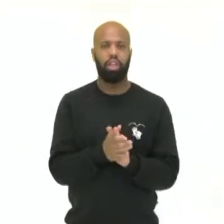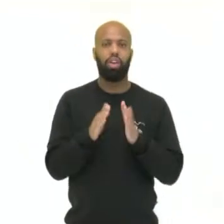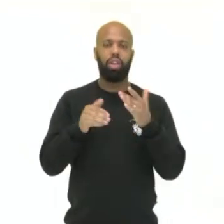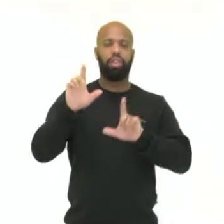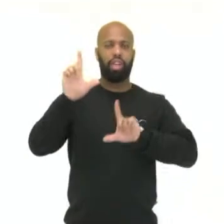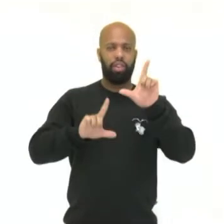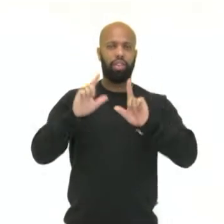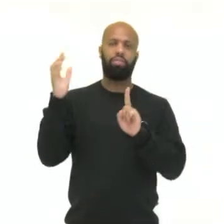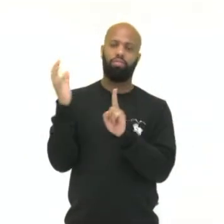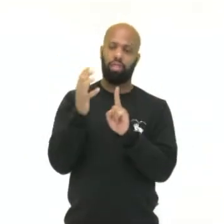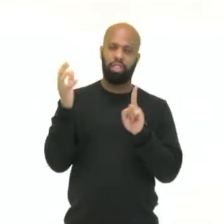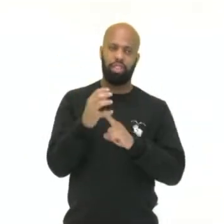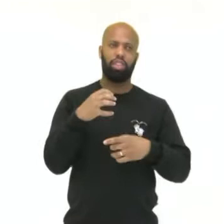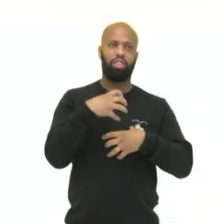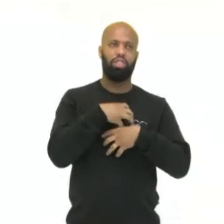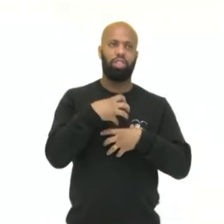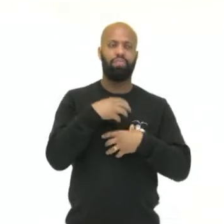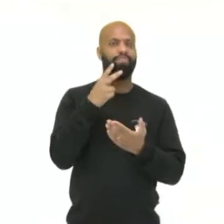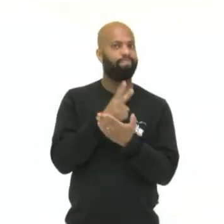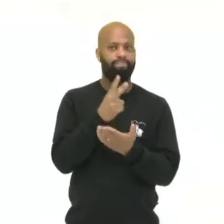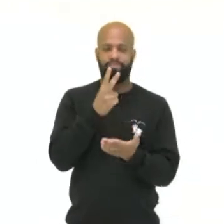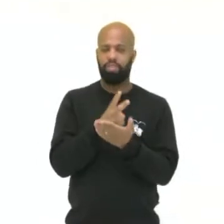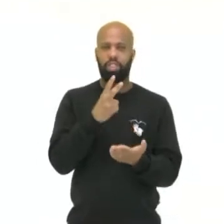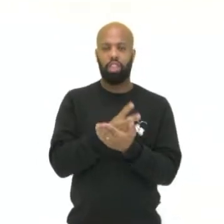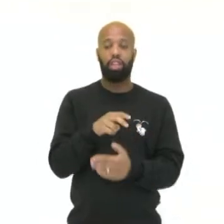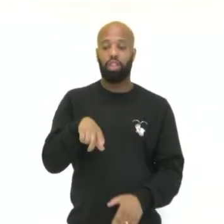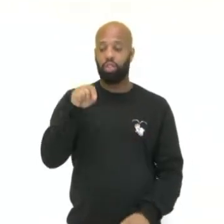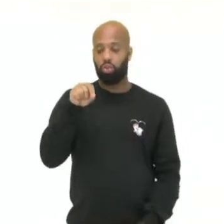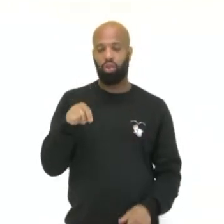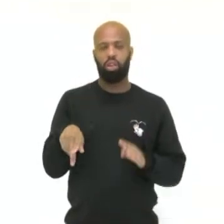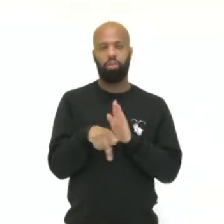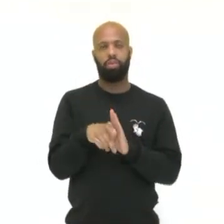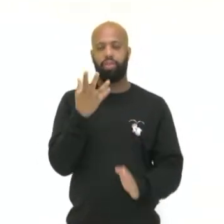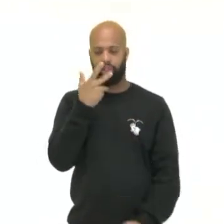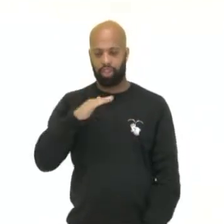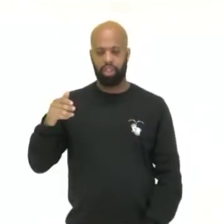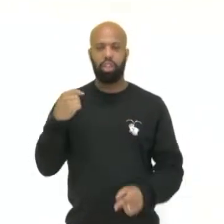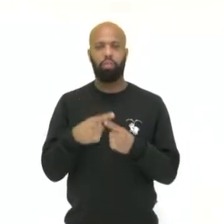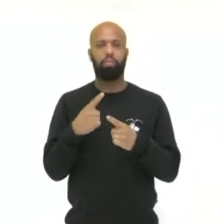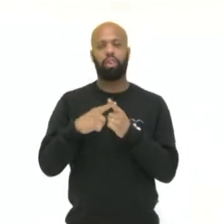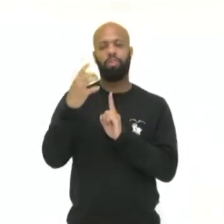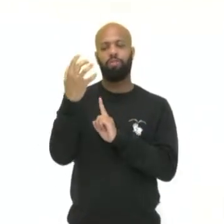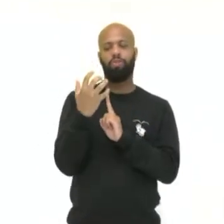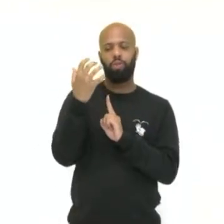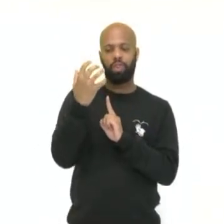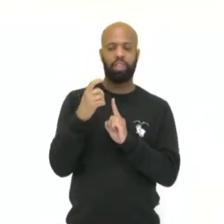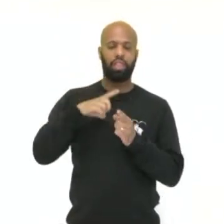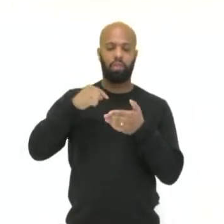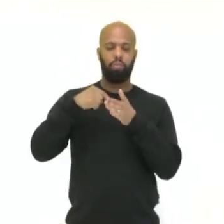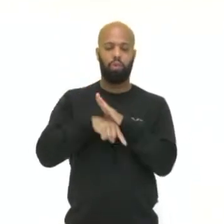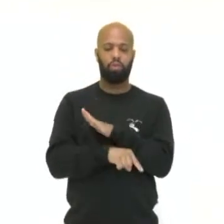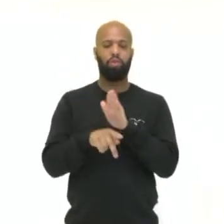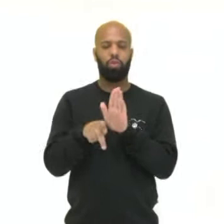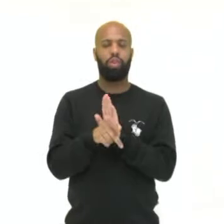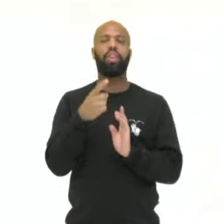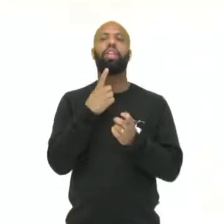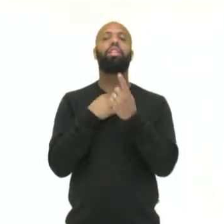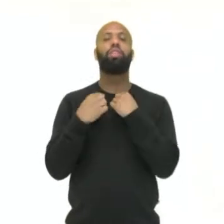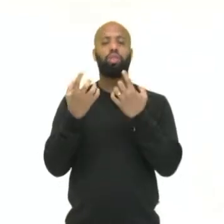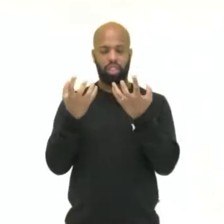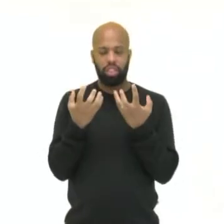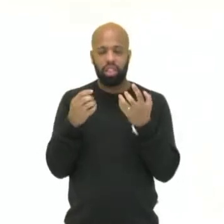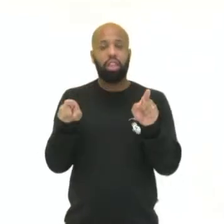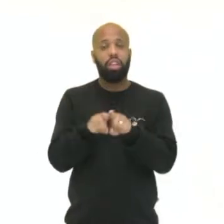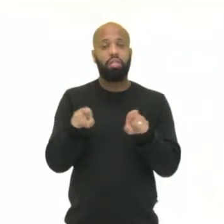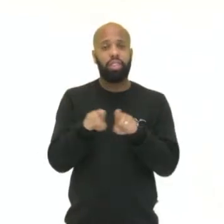televisão influencia de forma quase definitiva na escolha da criança por mexer com uma camada mais profunda de seus desejos e ter